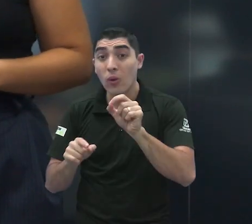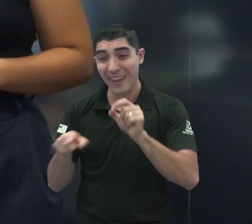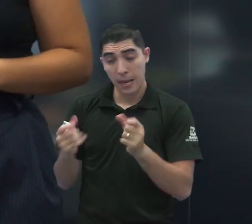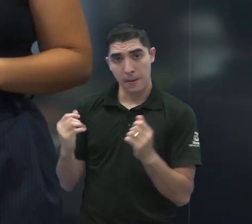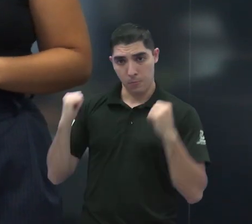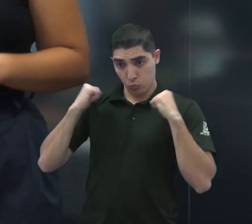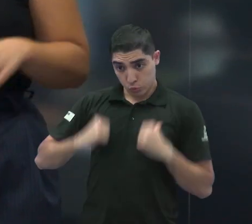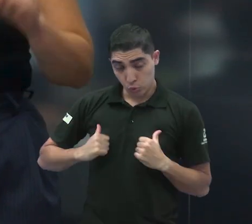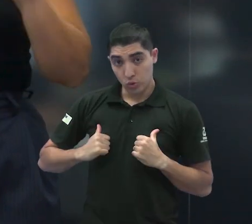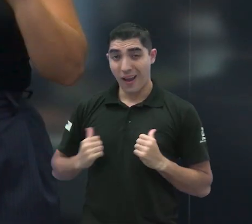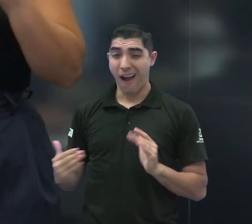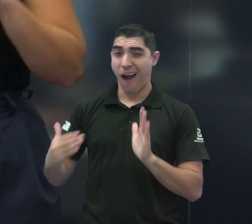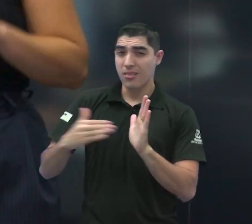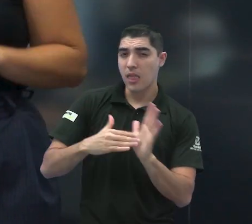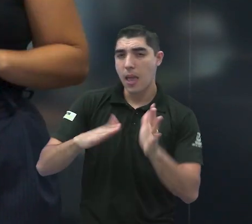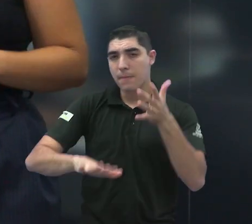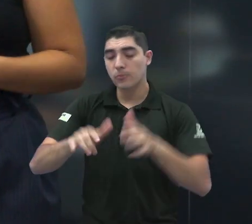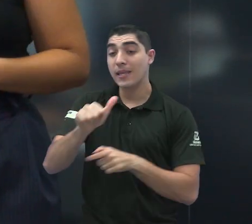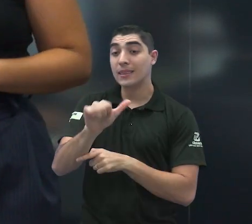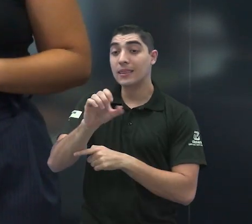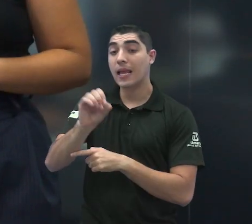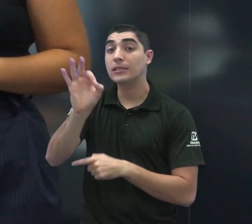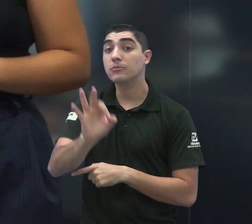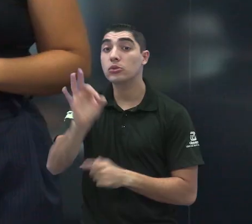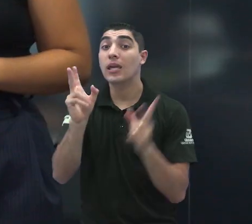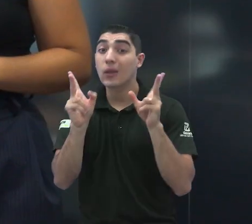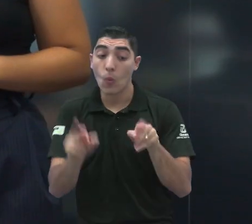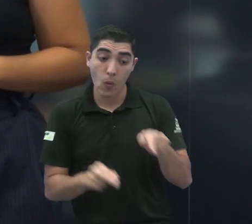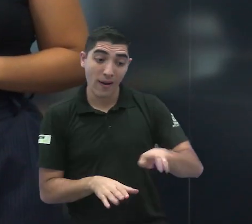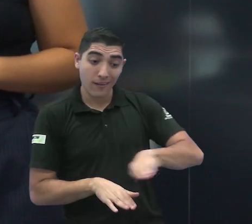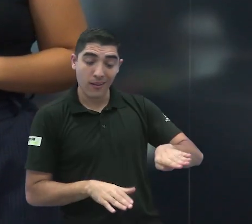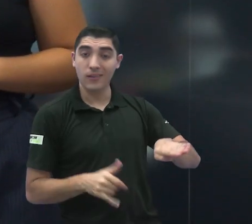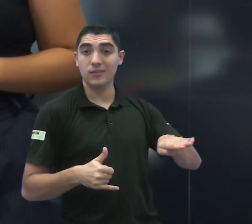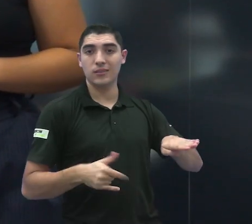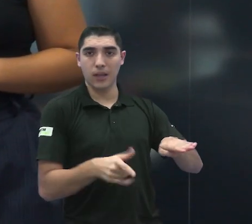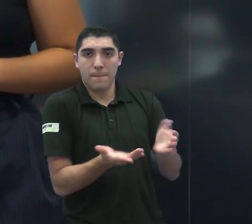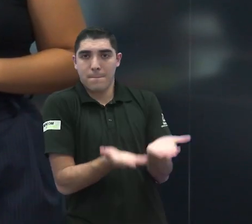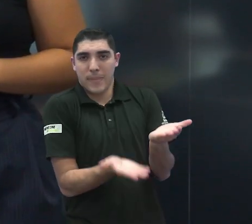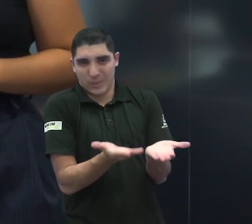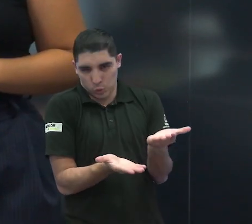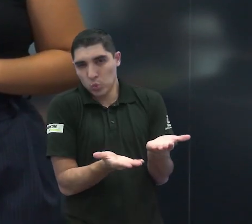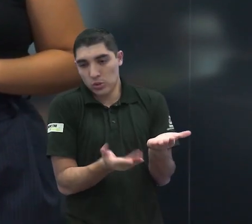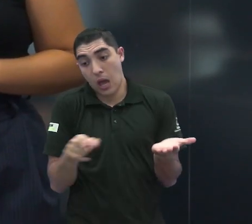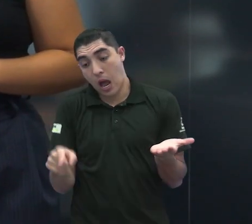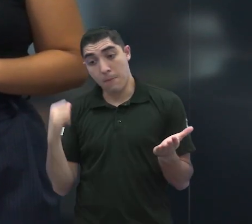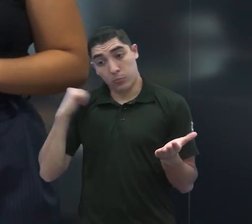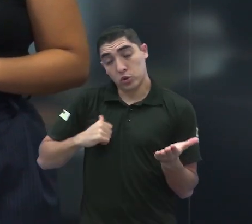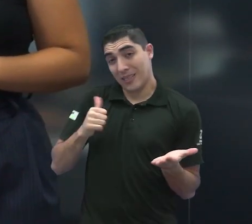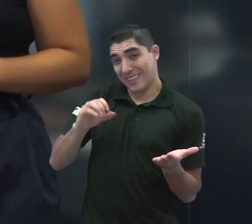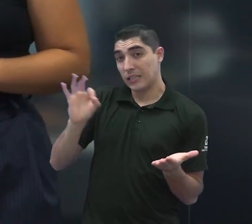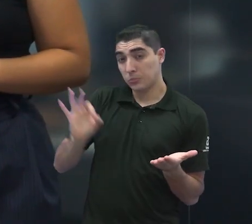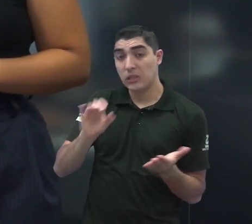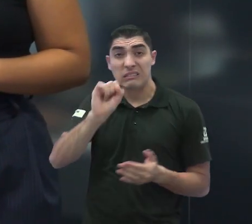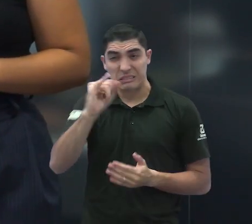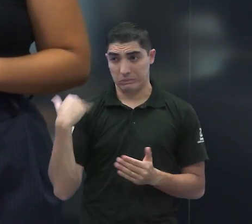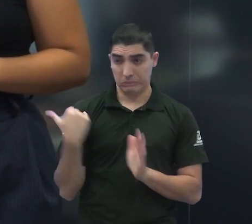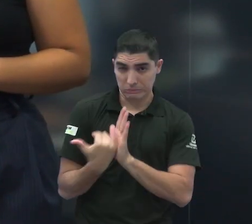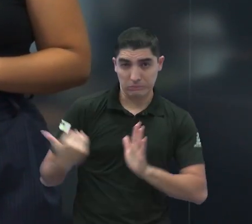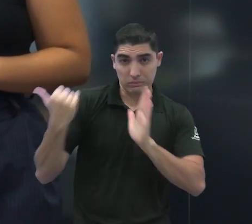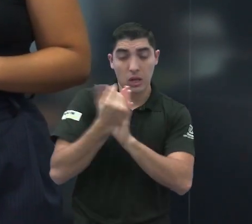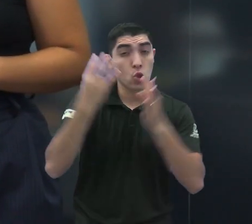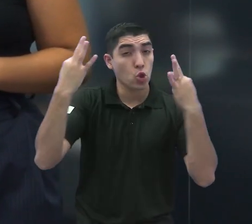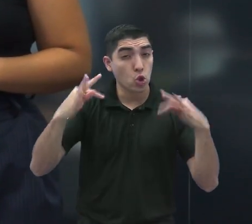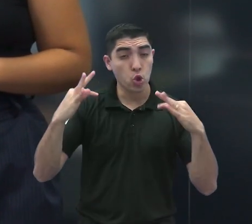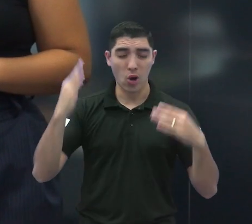carregado não ultrapasse 10% do peso da criança. O uso inadequado da mochila escolar pode causar dores